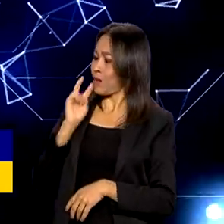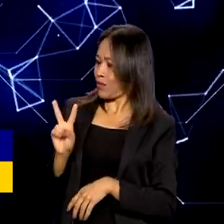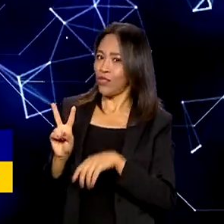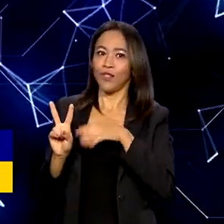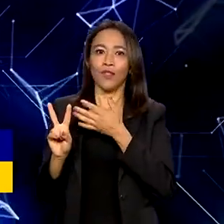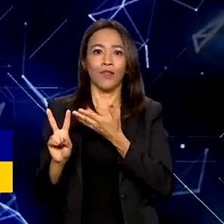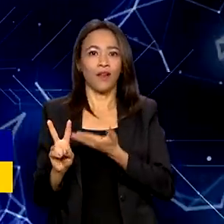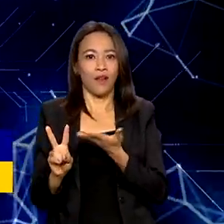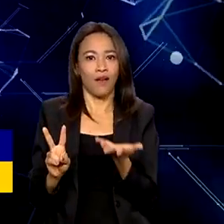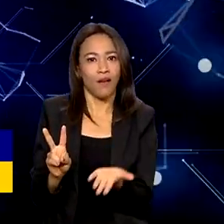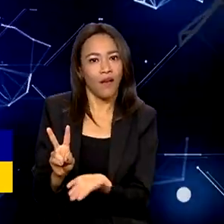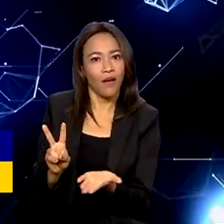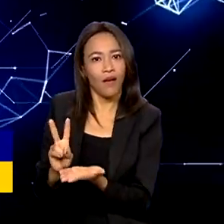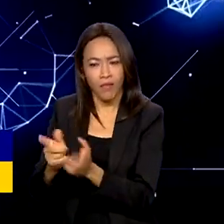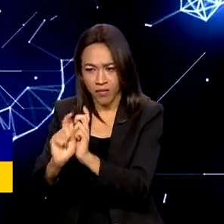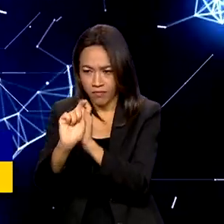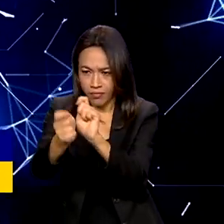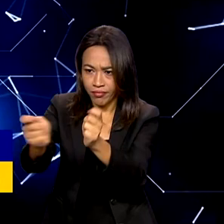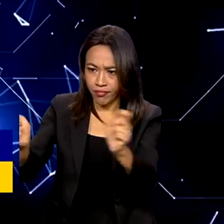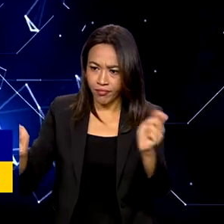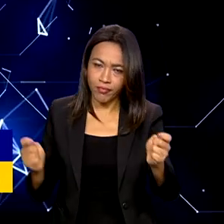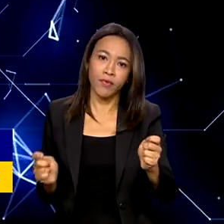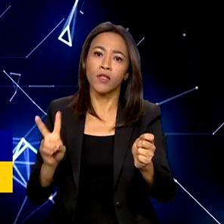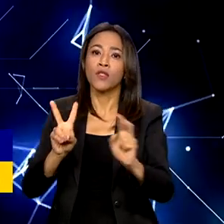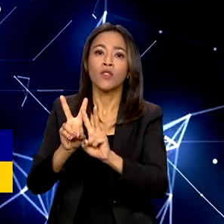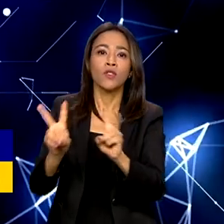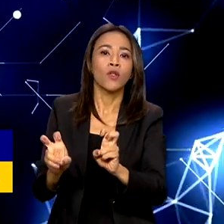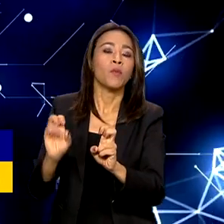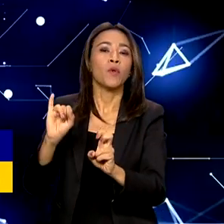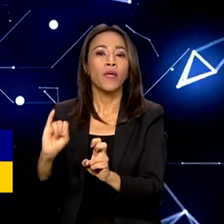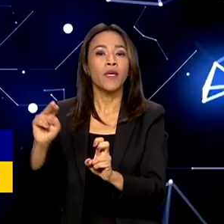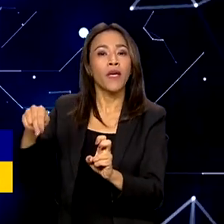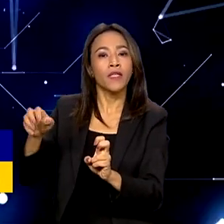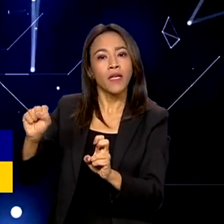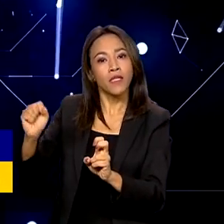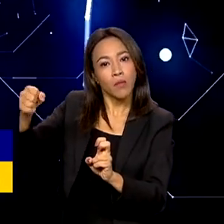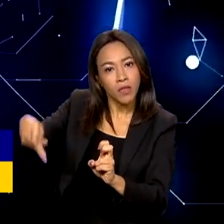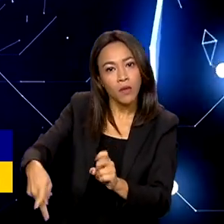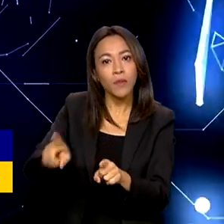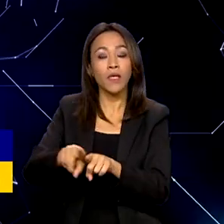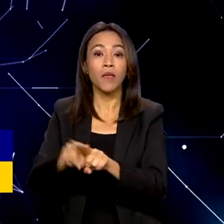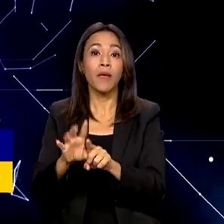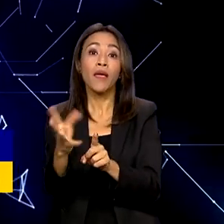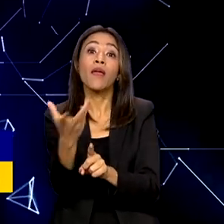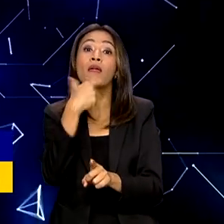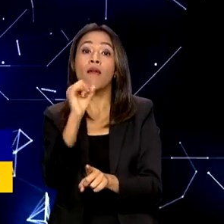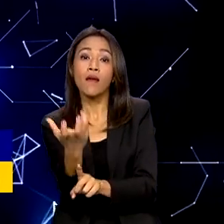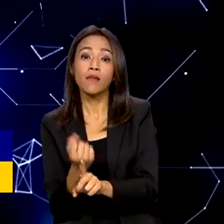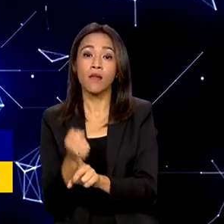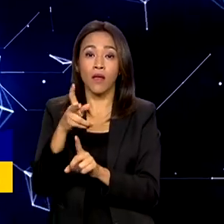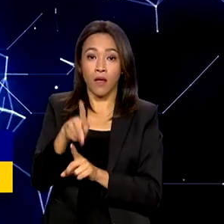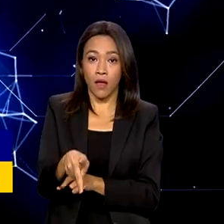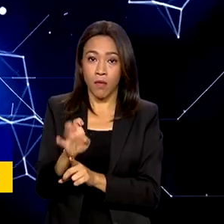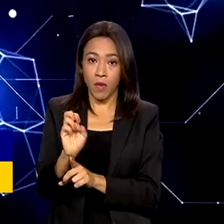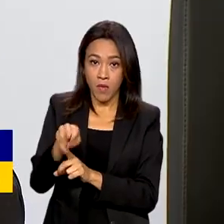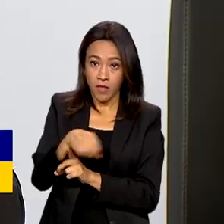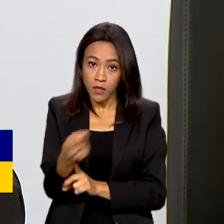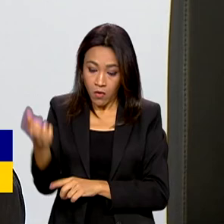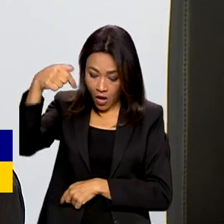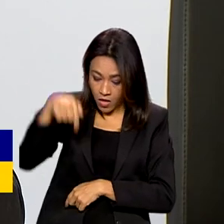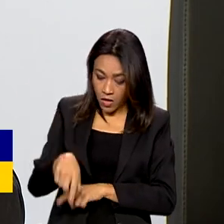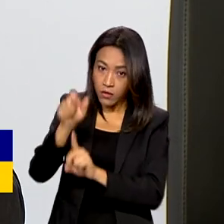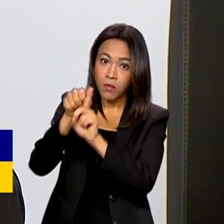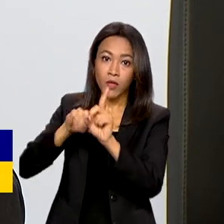processamento mensal da folha de pagamento de pensionistas e beneficiários do INSS já a partir deste mês de julho